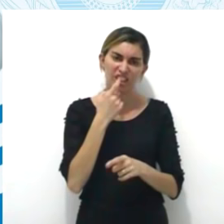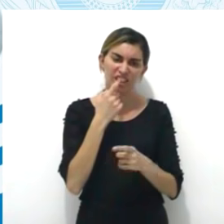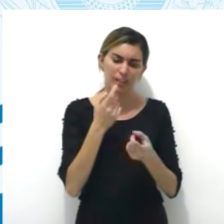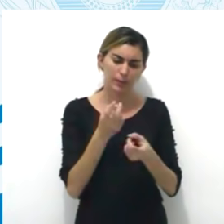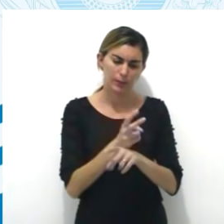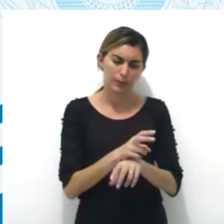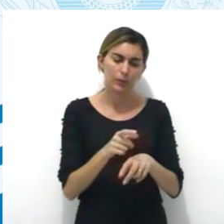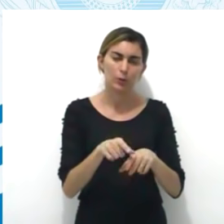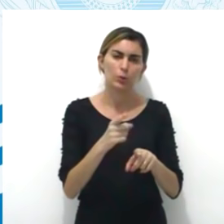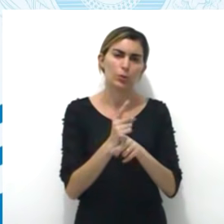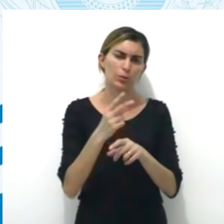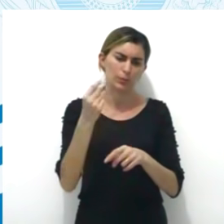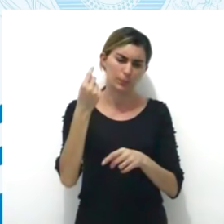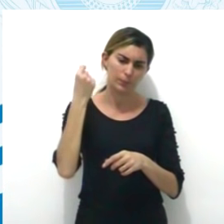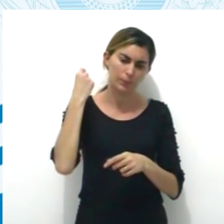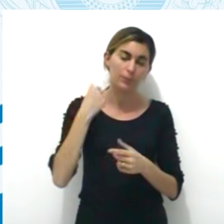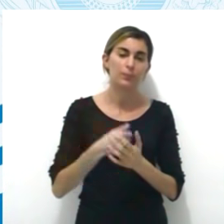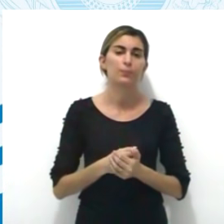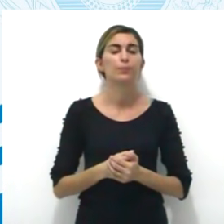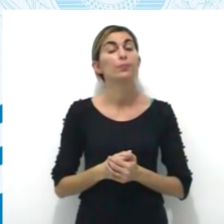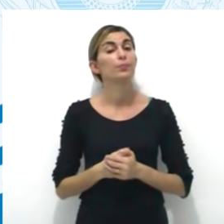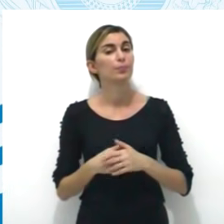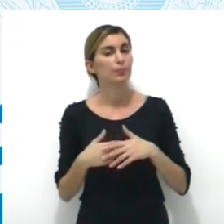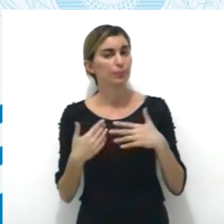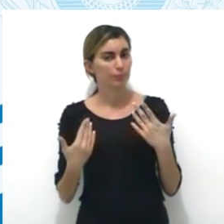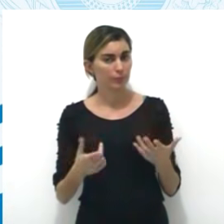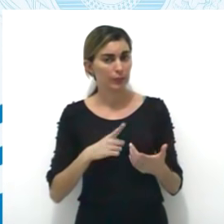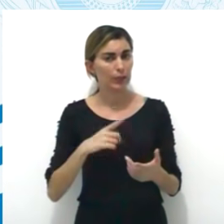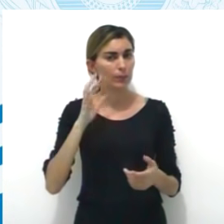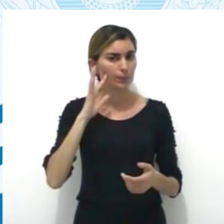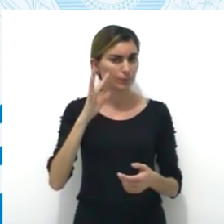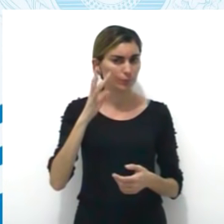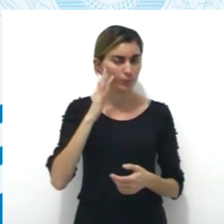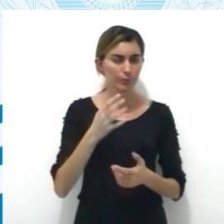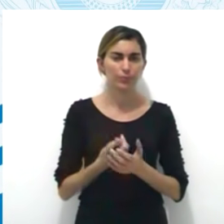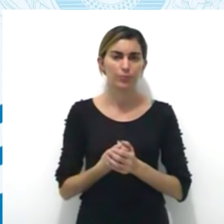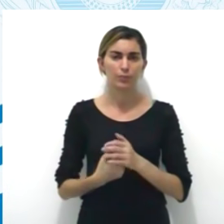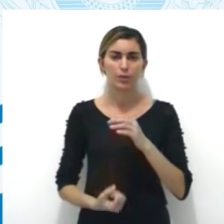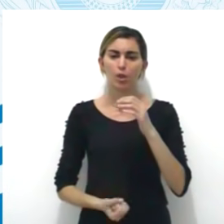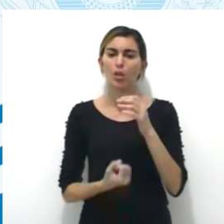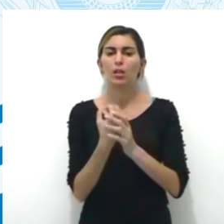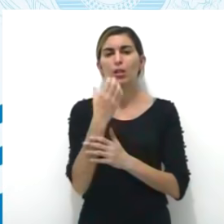foram encontrados por 9.000 anos. Agora nós temos aí a teoria